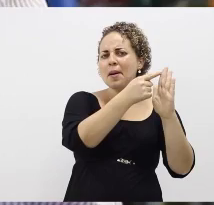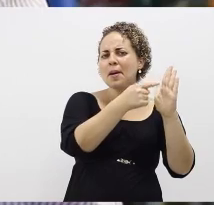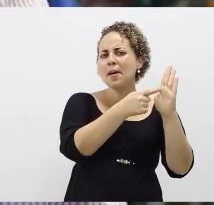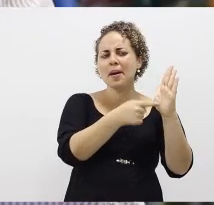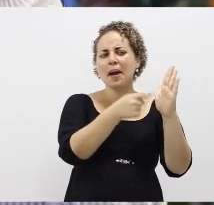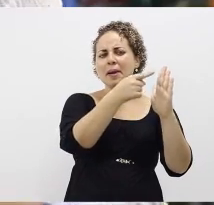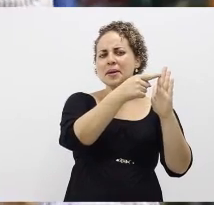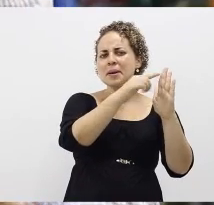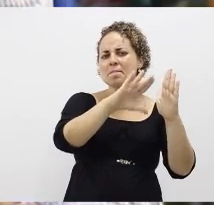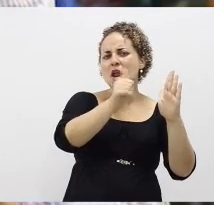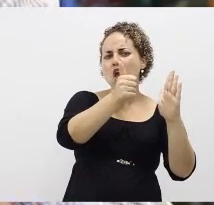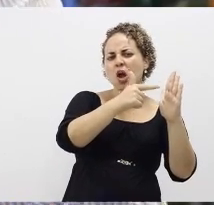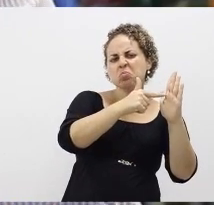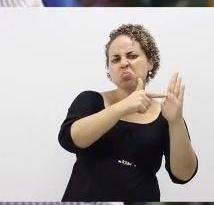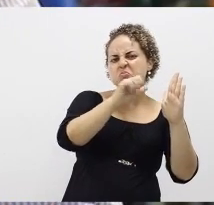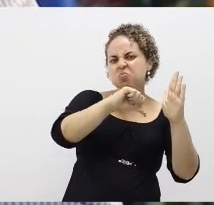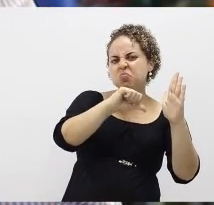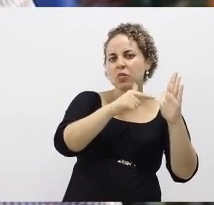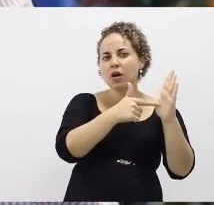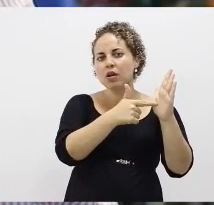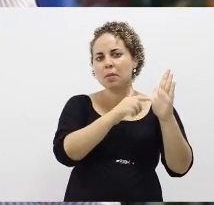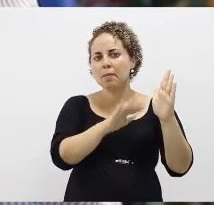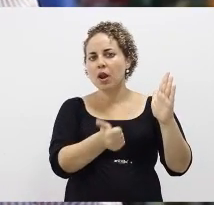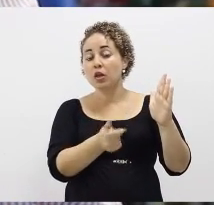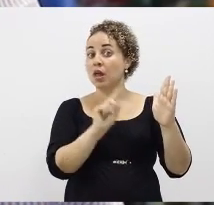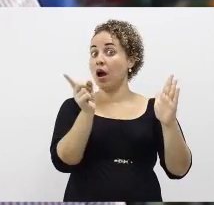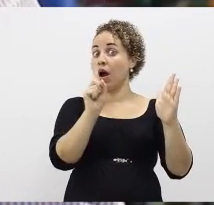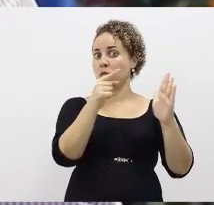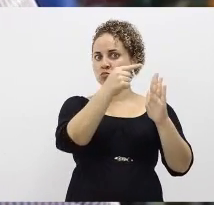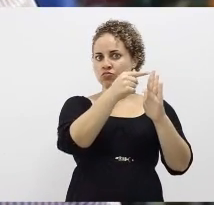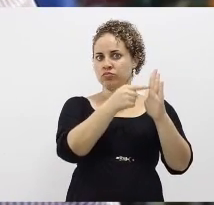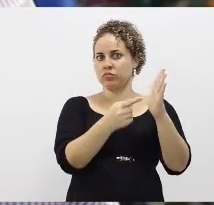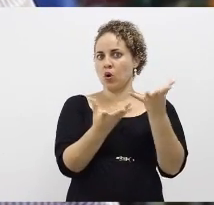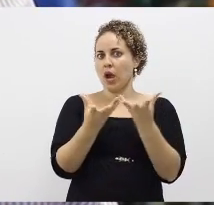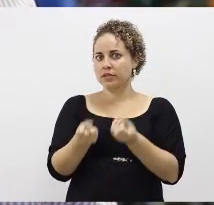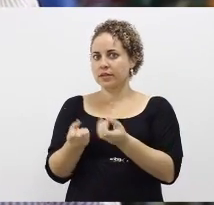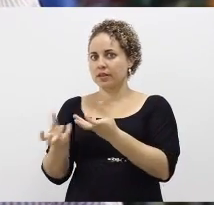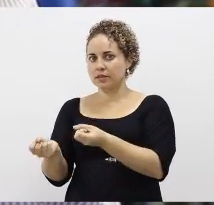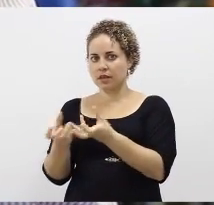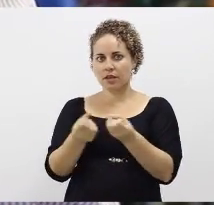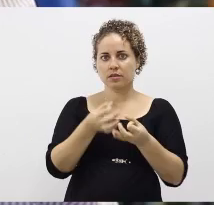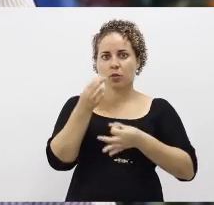Se devemos contratar funcionários ou melhorar o sistema. No terceiro